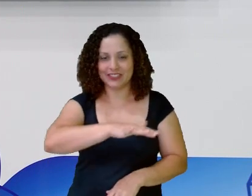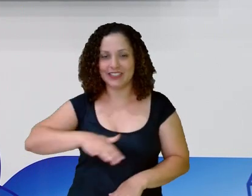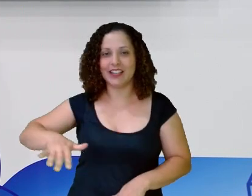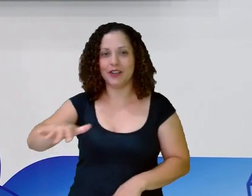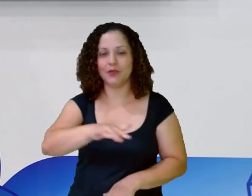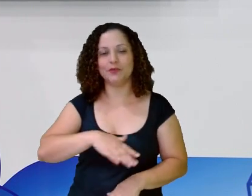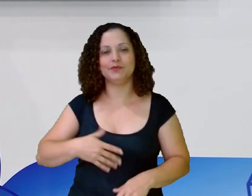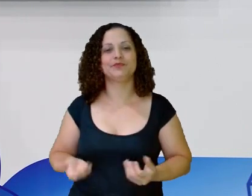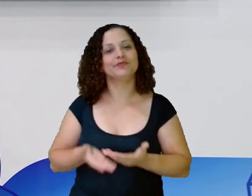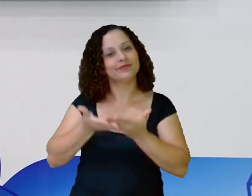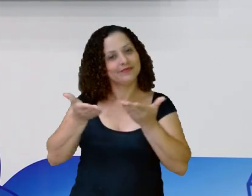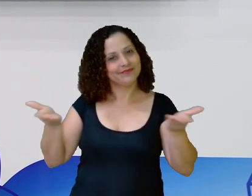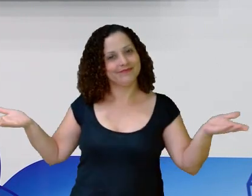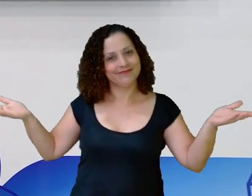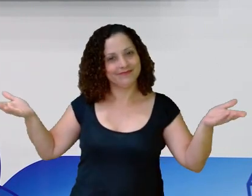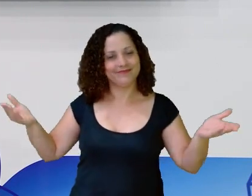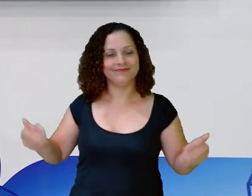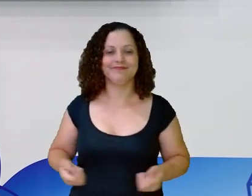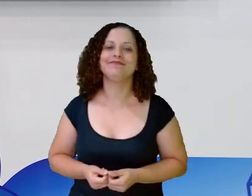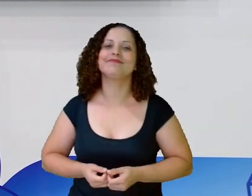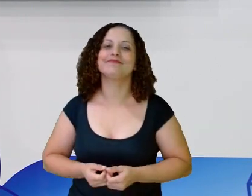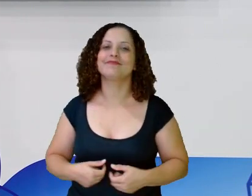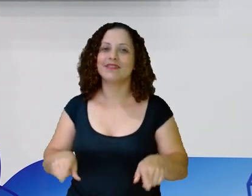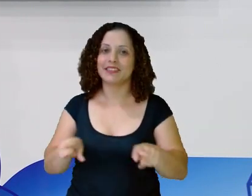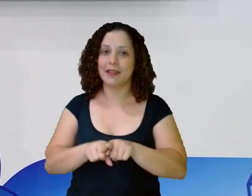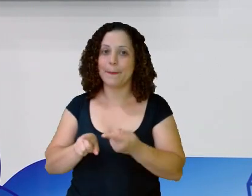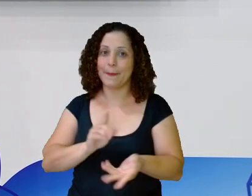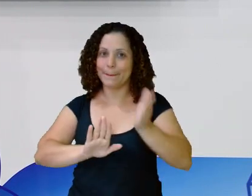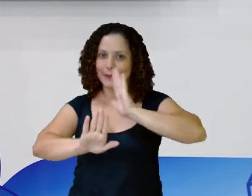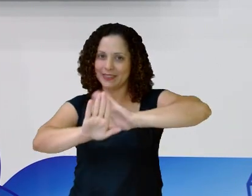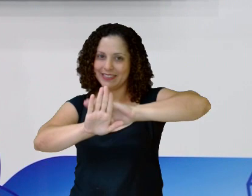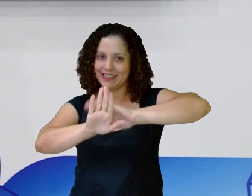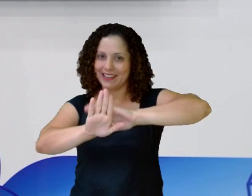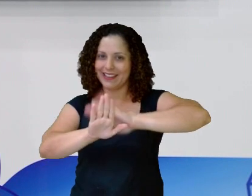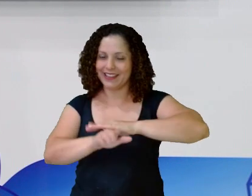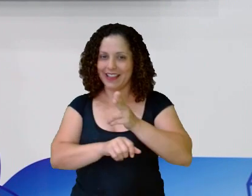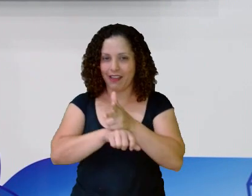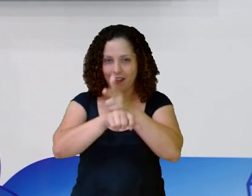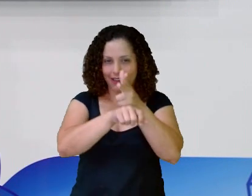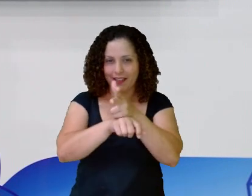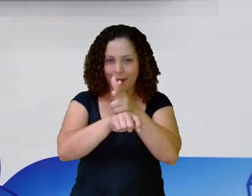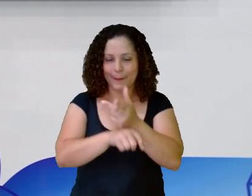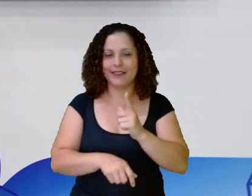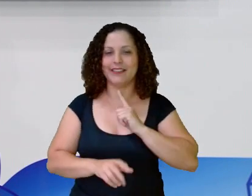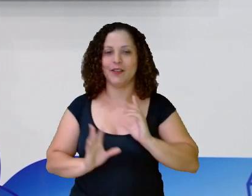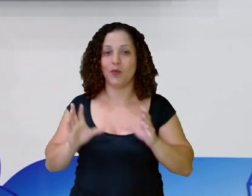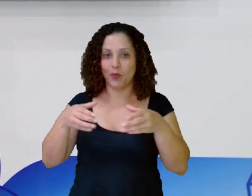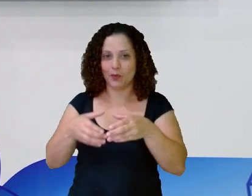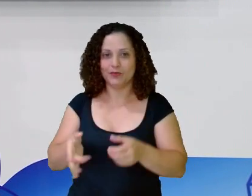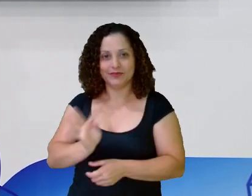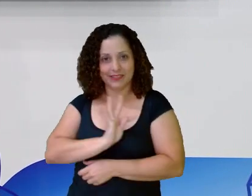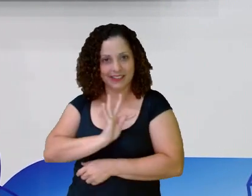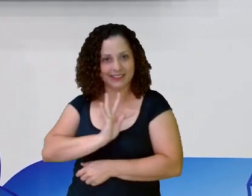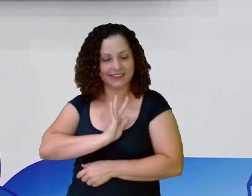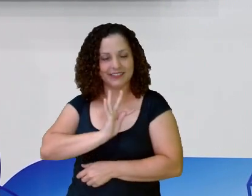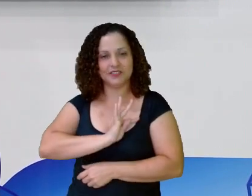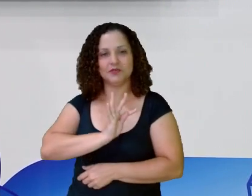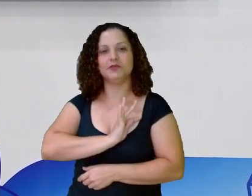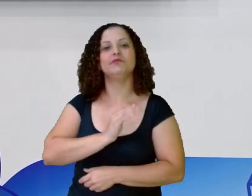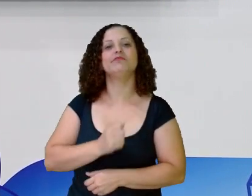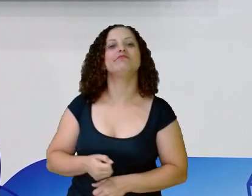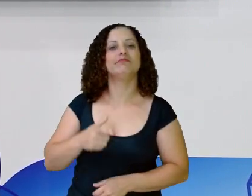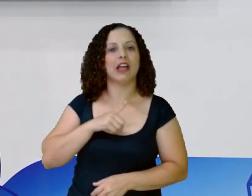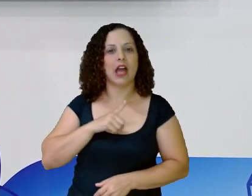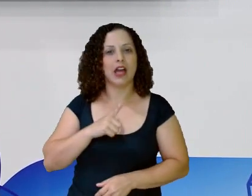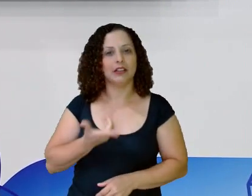estão acompanhando. Por trás das câmeras vocês não conseguem ver, mas também tem uma produção fazendo um